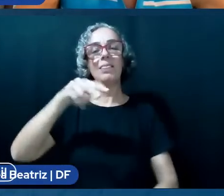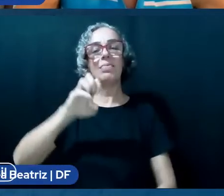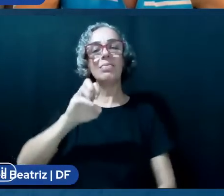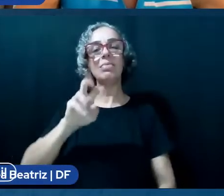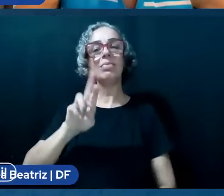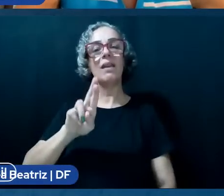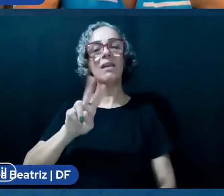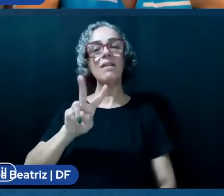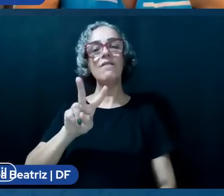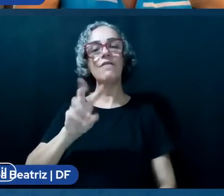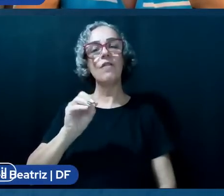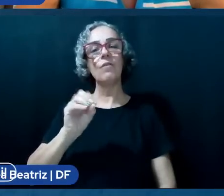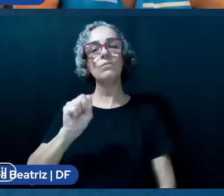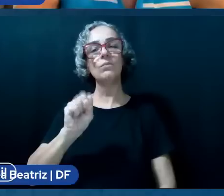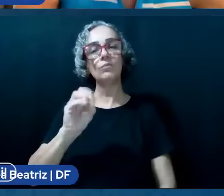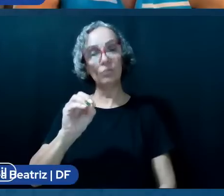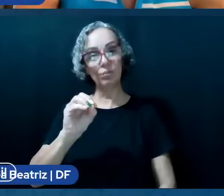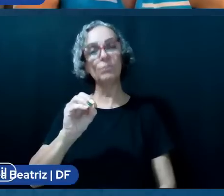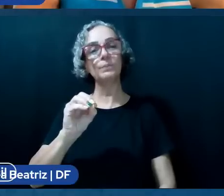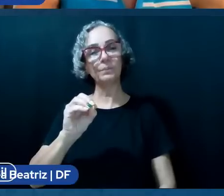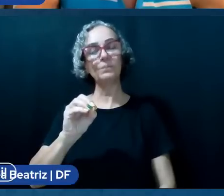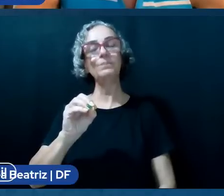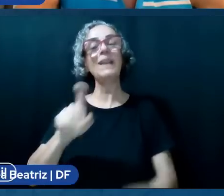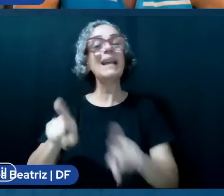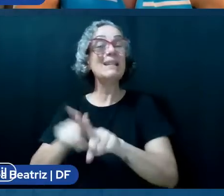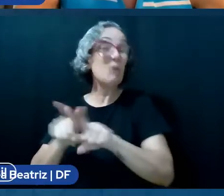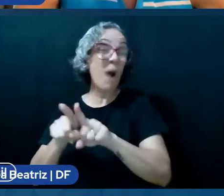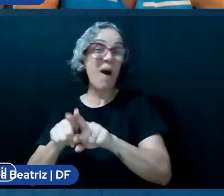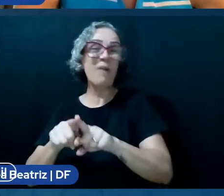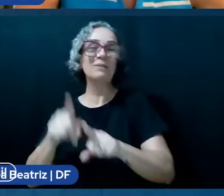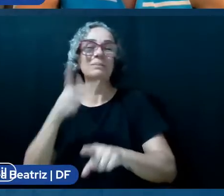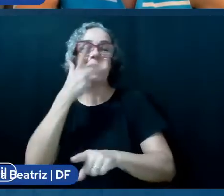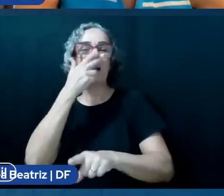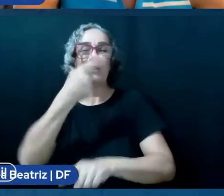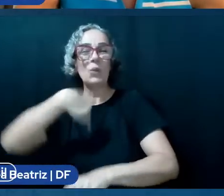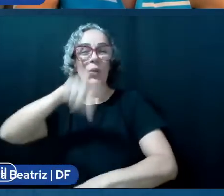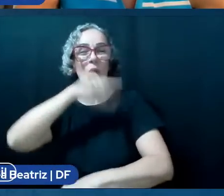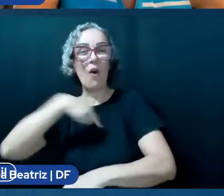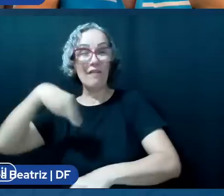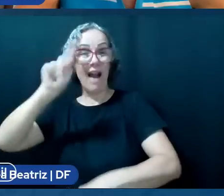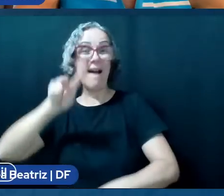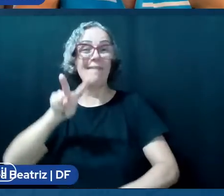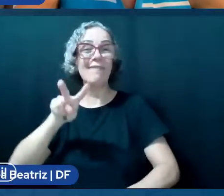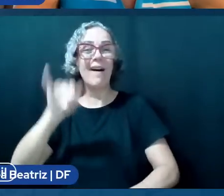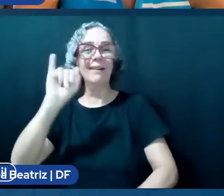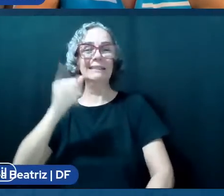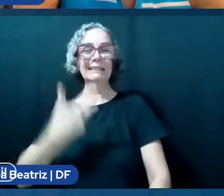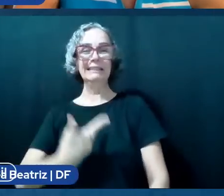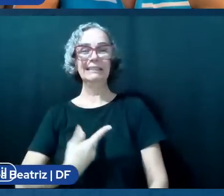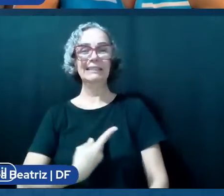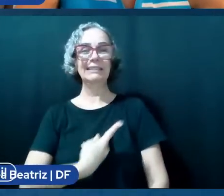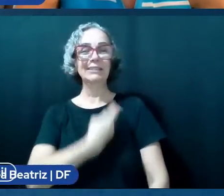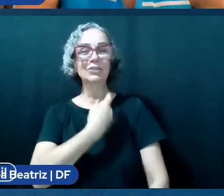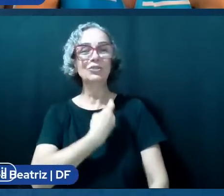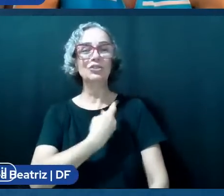substâncias. Quando nós tomamos, por exemplo, uma anestesia, passamos por uma cirurgia e não sentimos